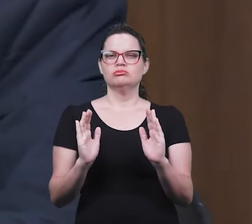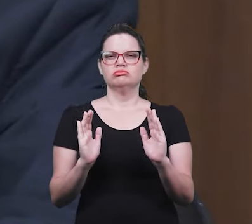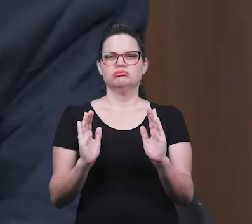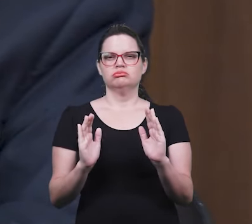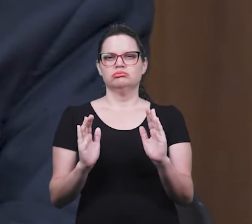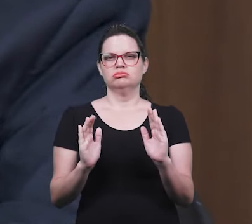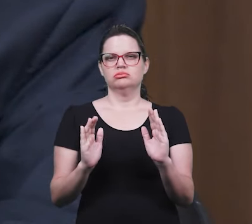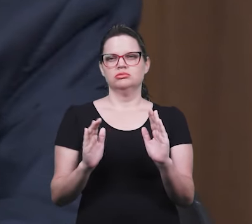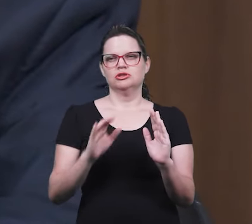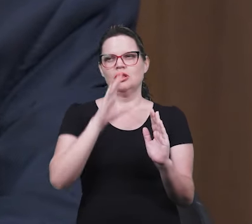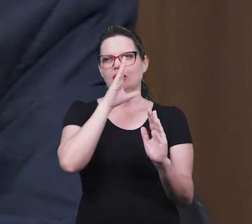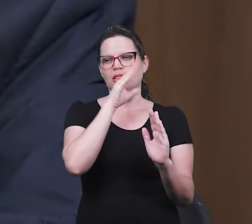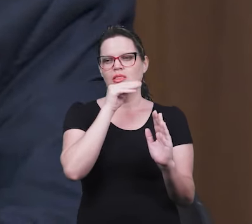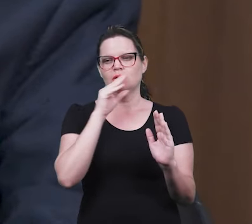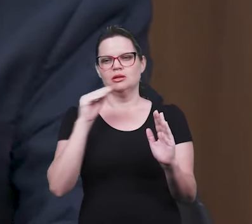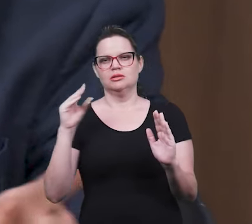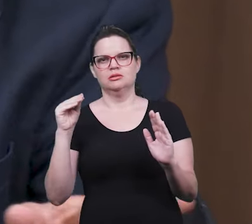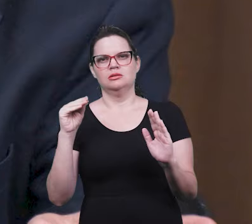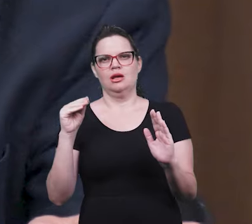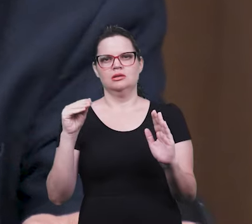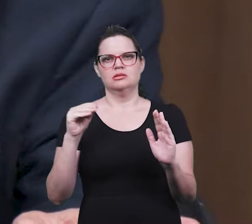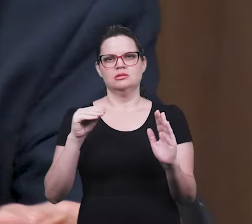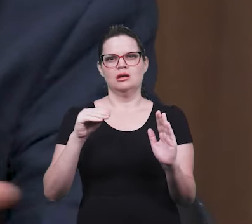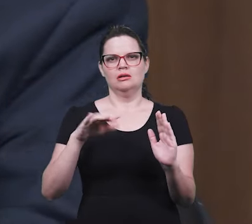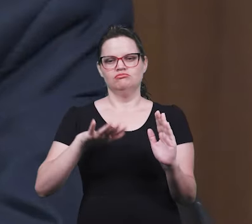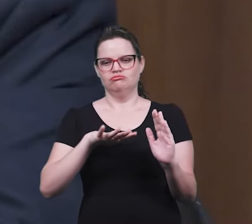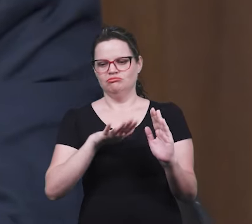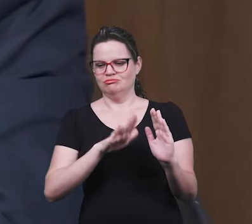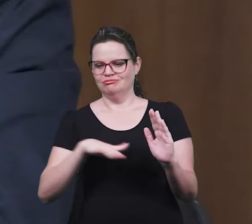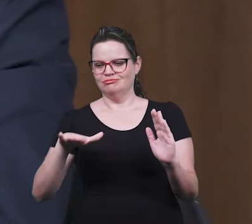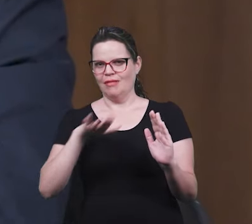de infância, de adolescência, que eu conheci a família dela.